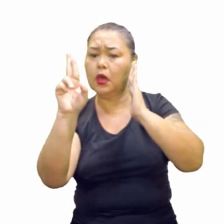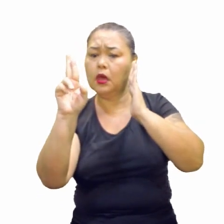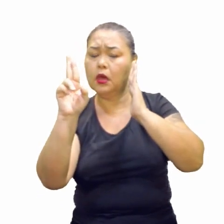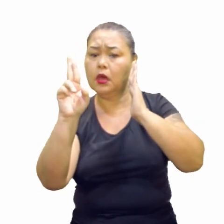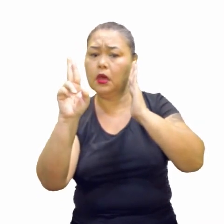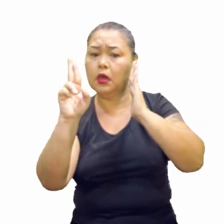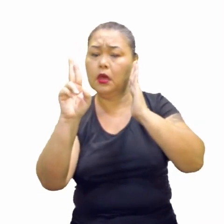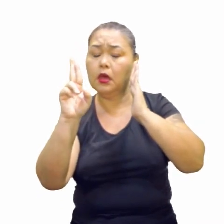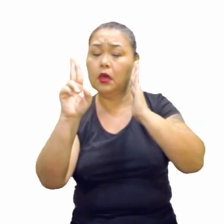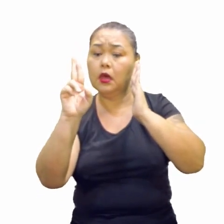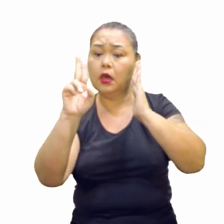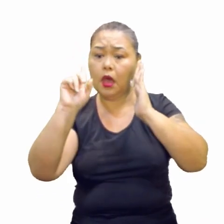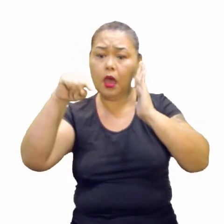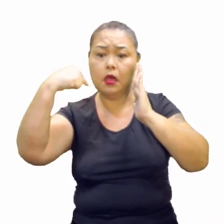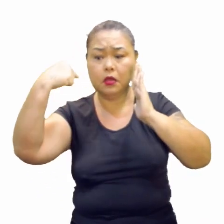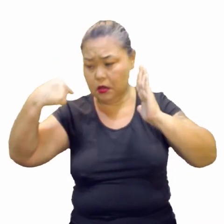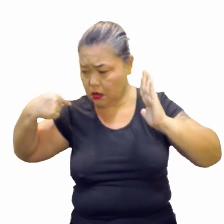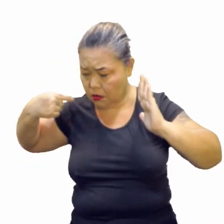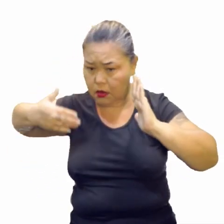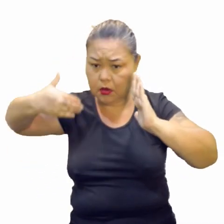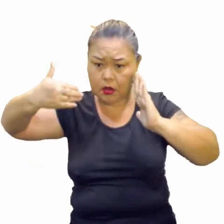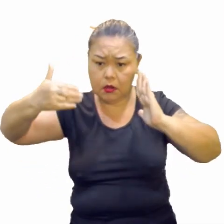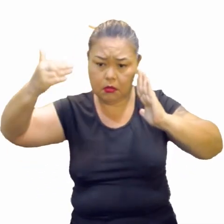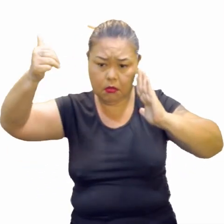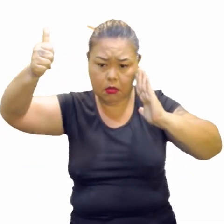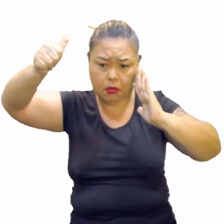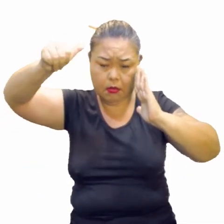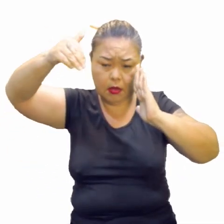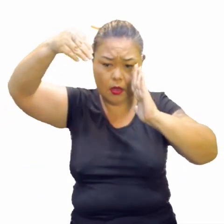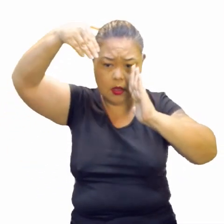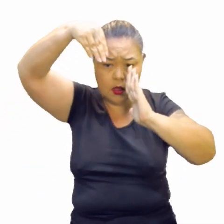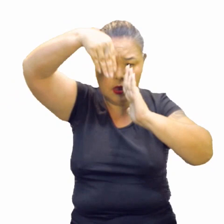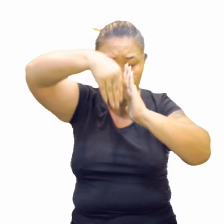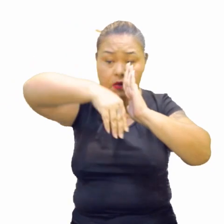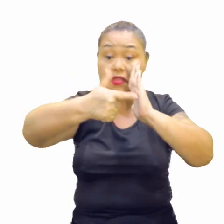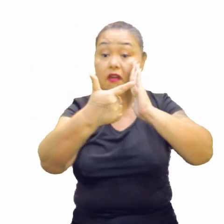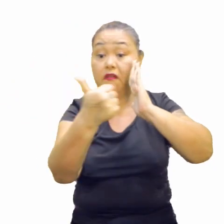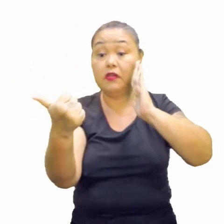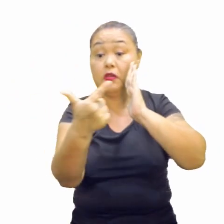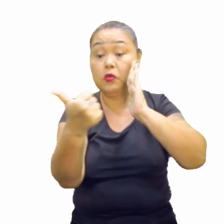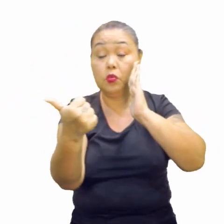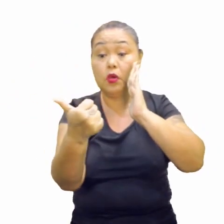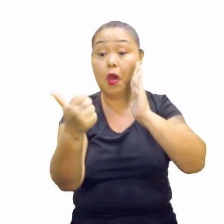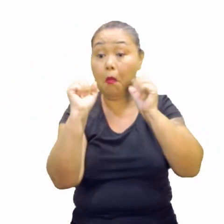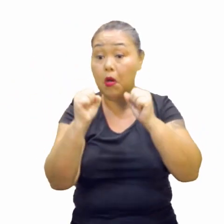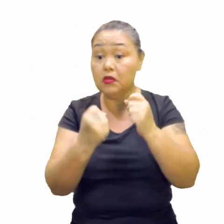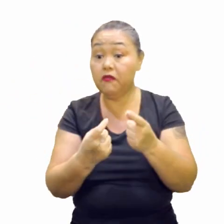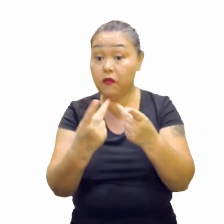de um tempo para cá, ela está caindo. Hoje está em 21. Eu posso vender? Se